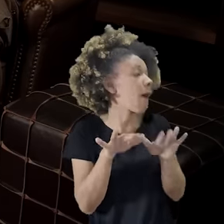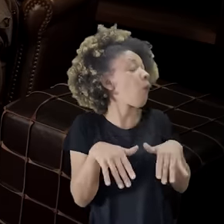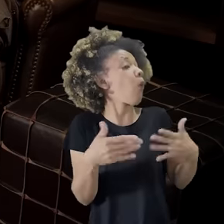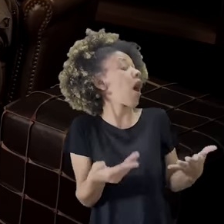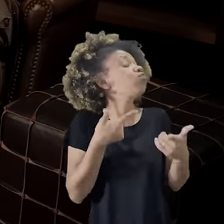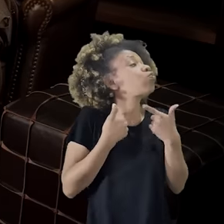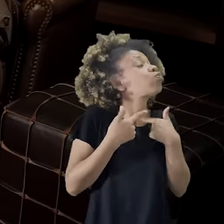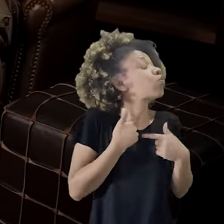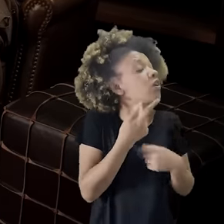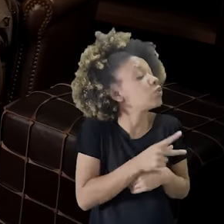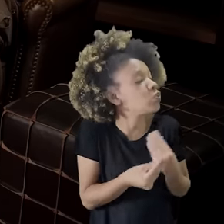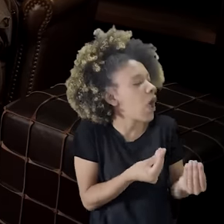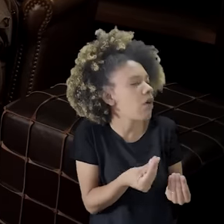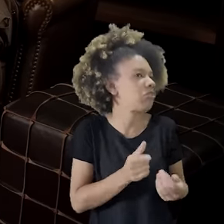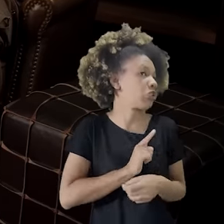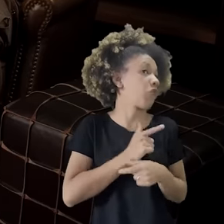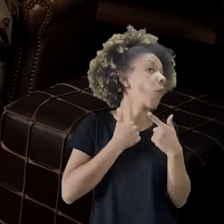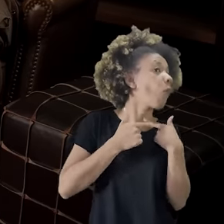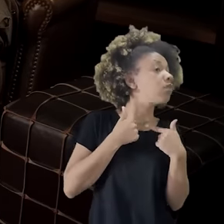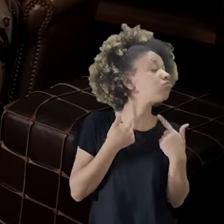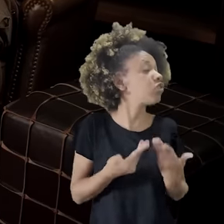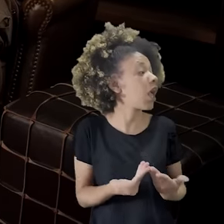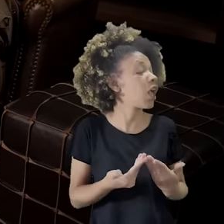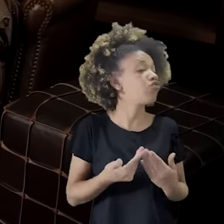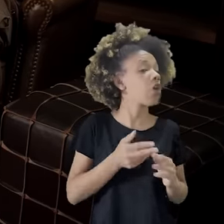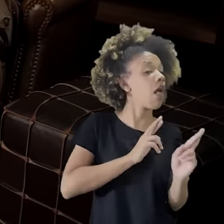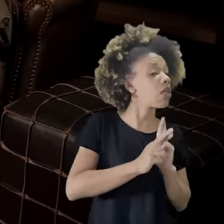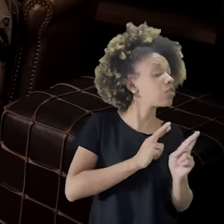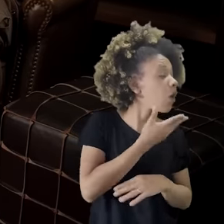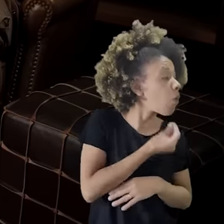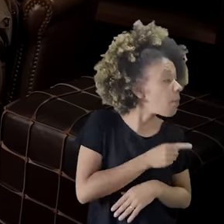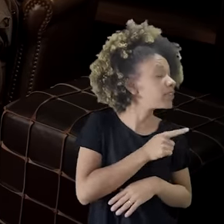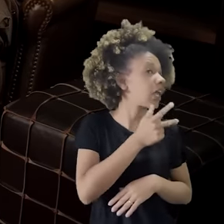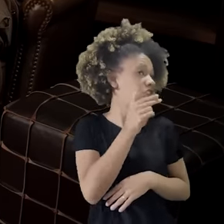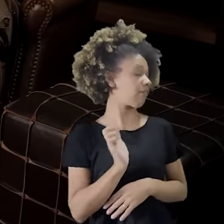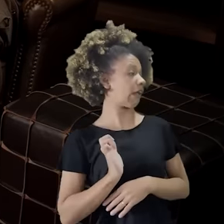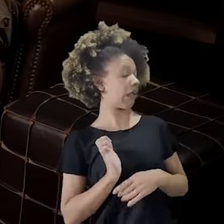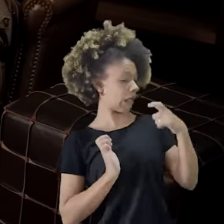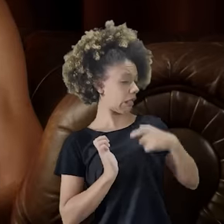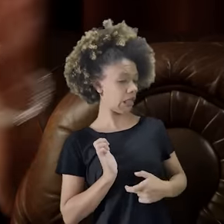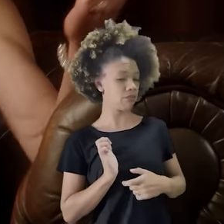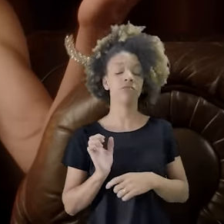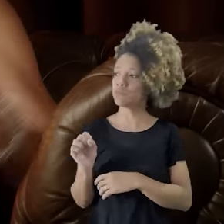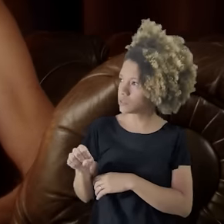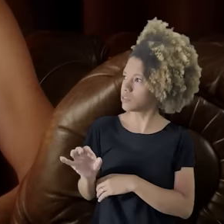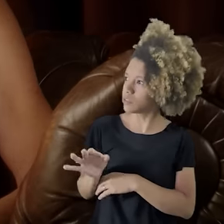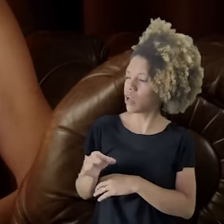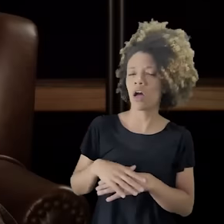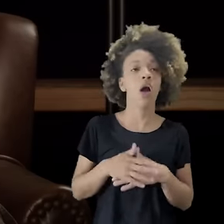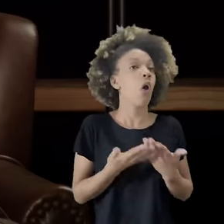quais quiseram suas vontades assim você tinha vontade de se relacionar com homem e isso você achava gay pode